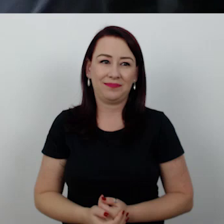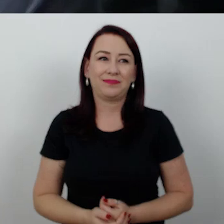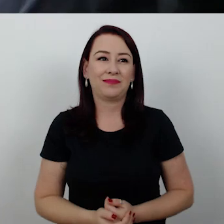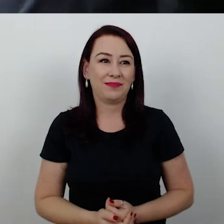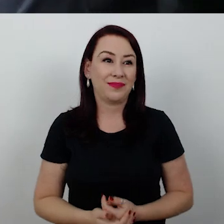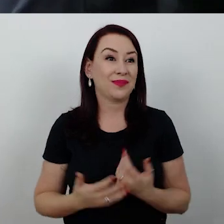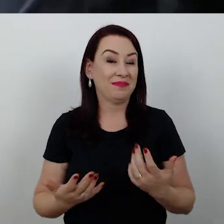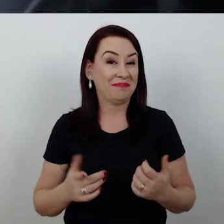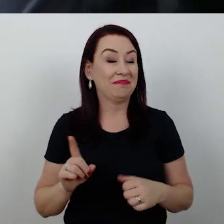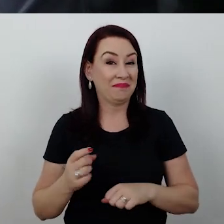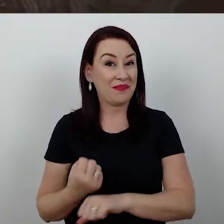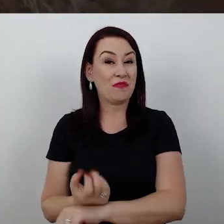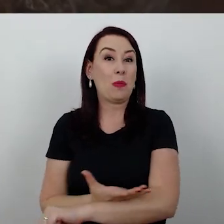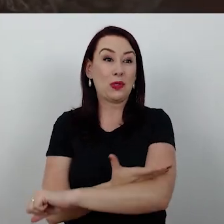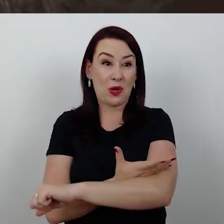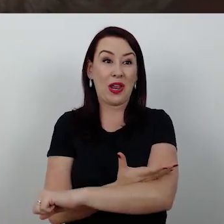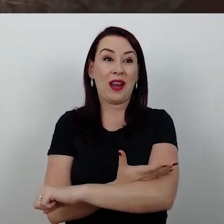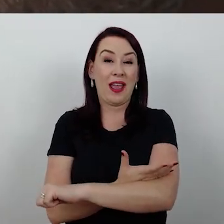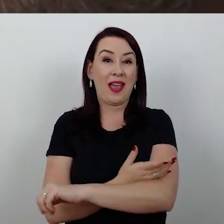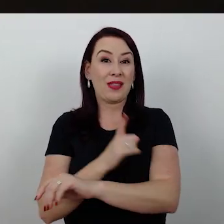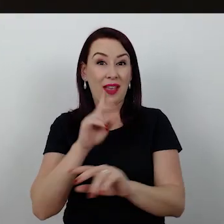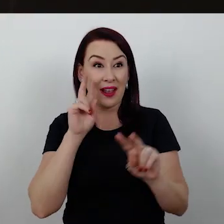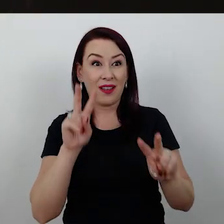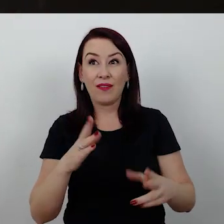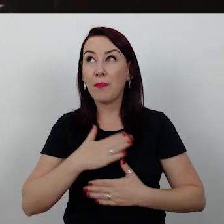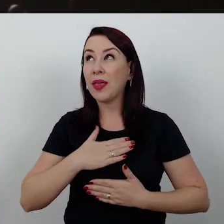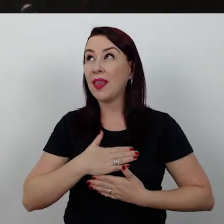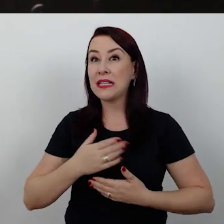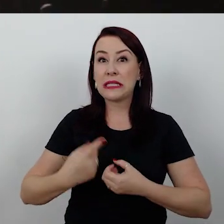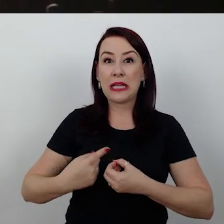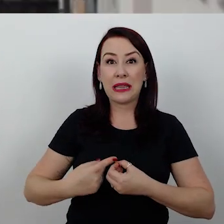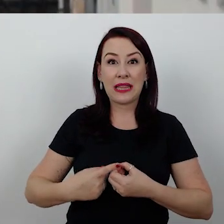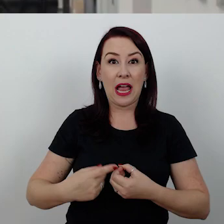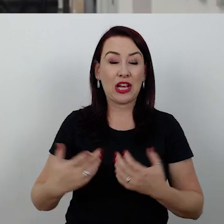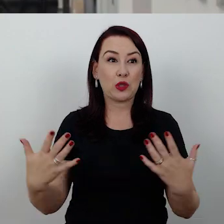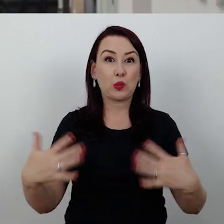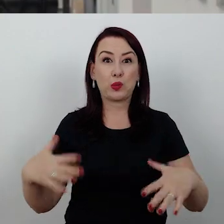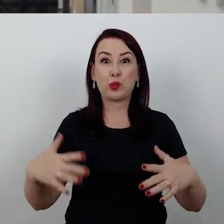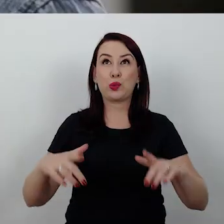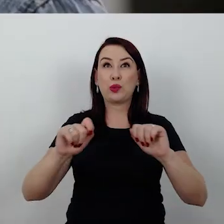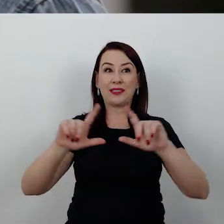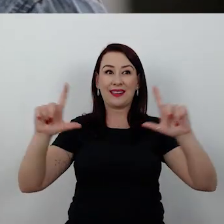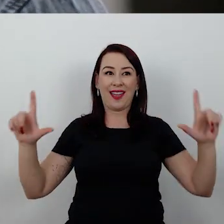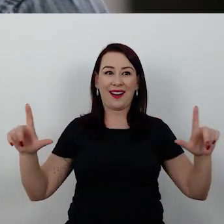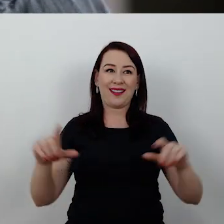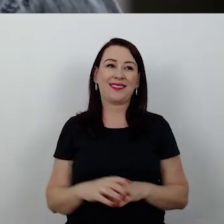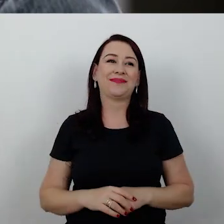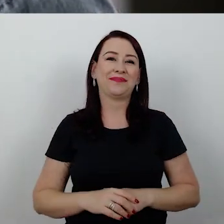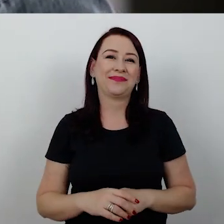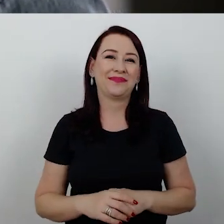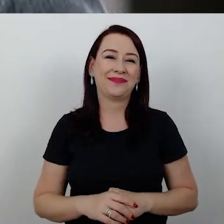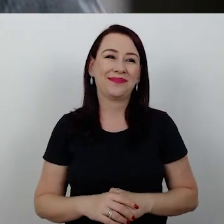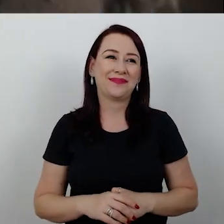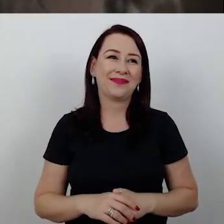Eu realmente fico emocionado quando eu vejo a minha cidade naquela tela enorme. Tem uma